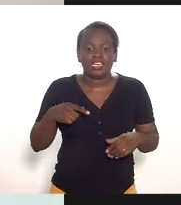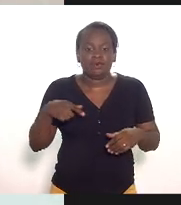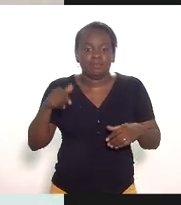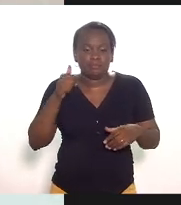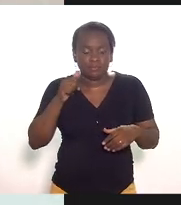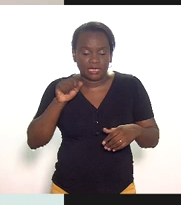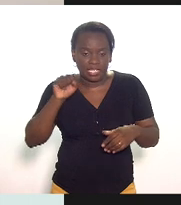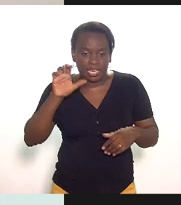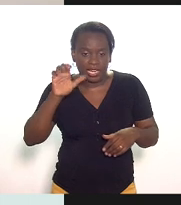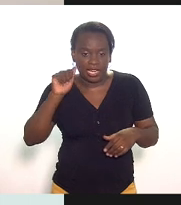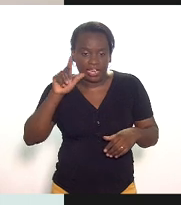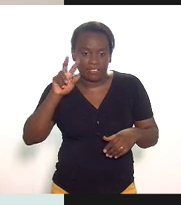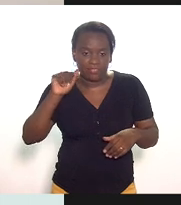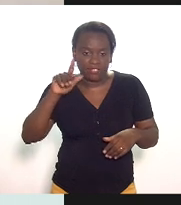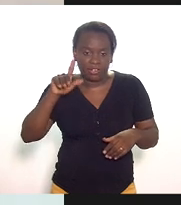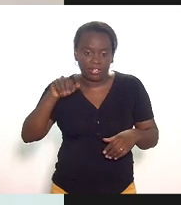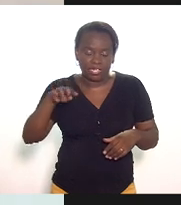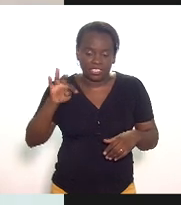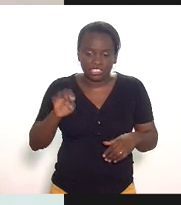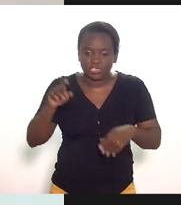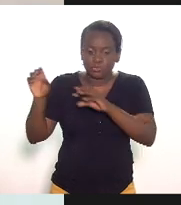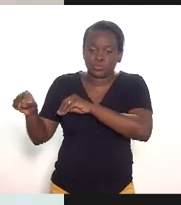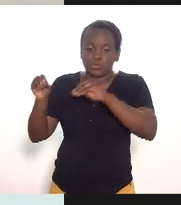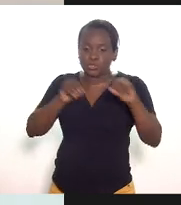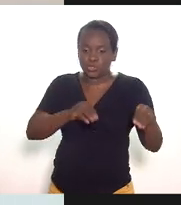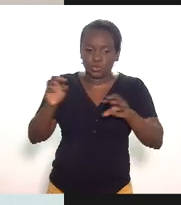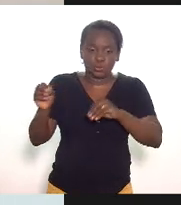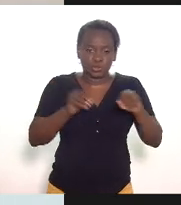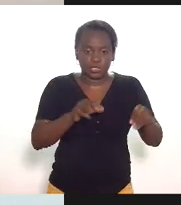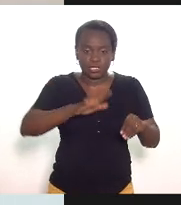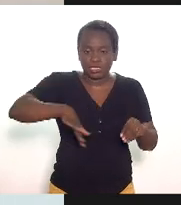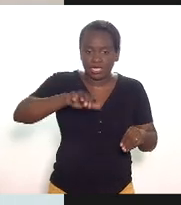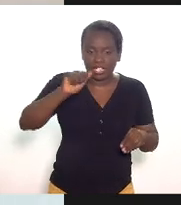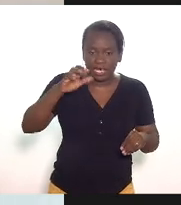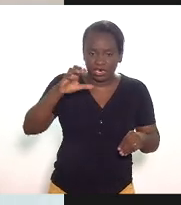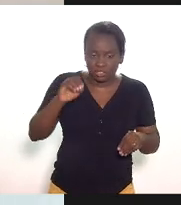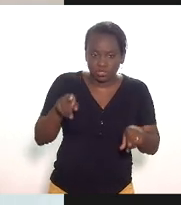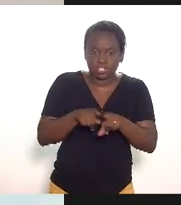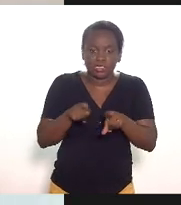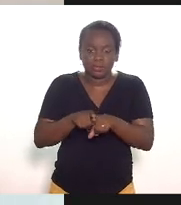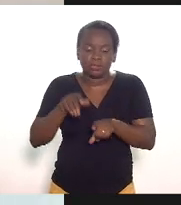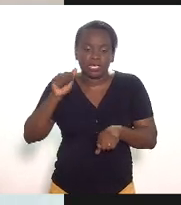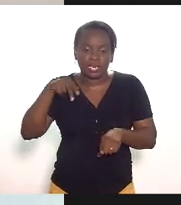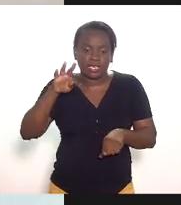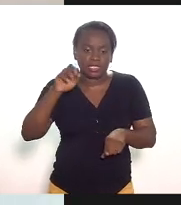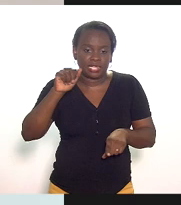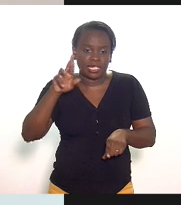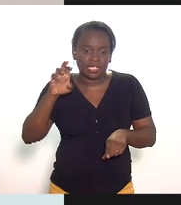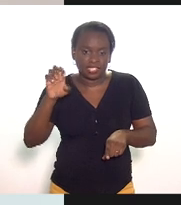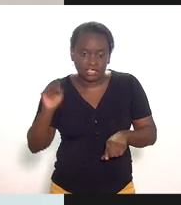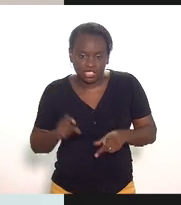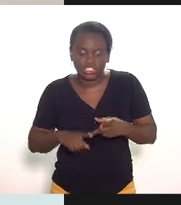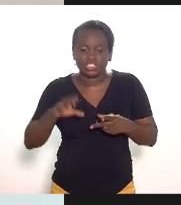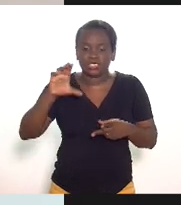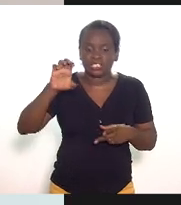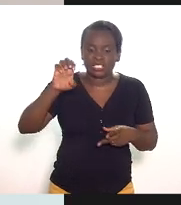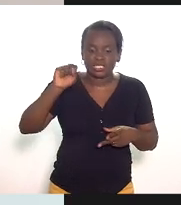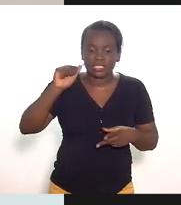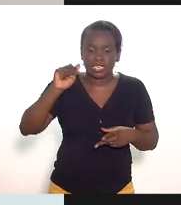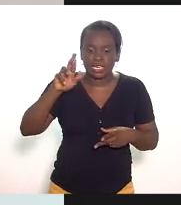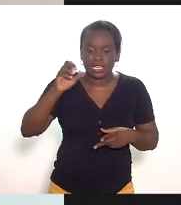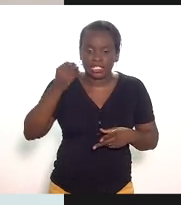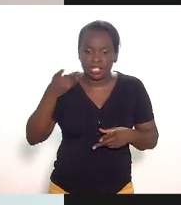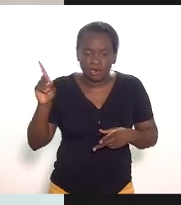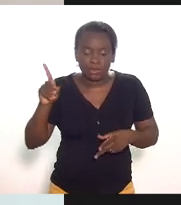Cavalcante, que trouxe para cá, para a Zona Oeste, não só para a comunidade do Aço, como para a comunidade do Antares, como para a comunidade do Cesarão, parte